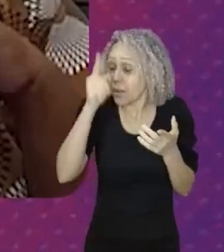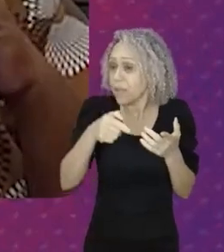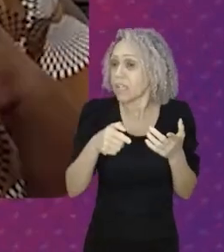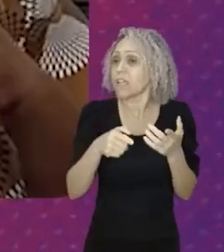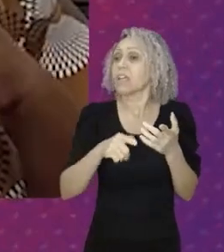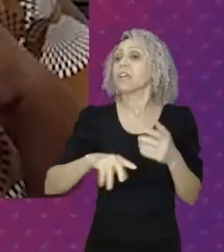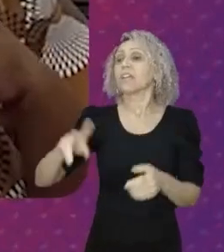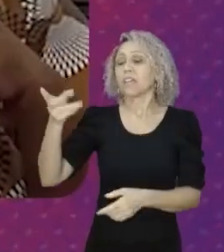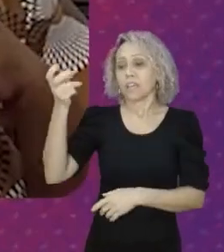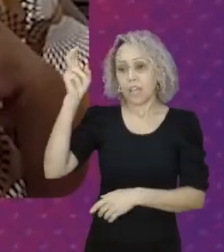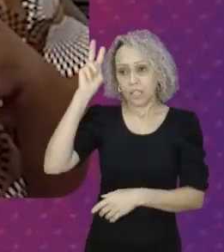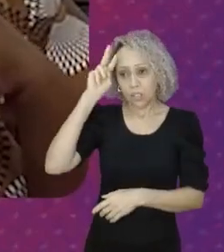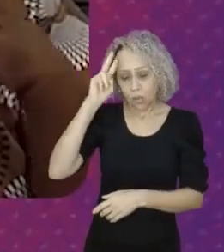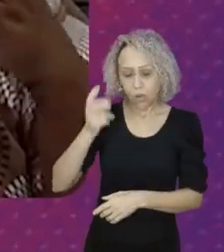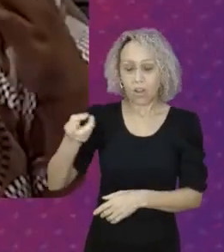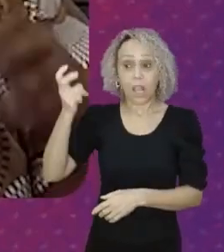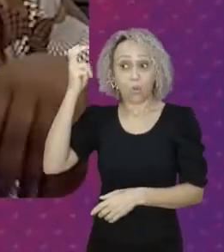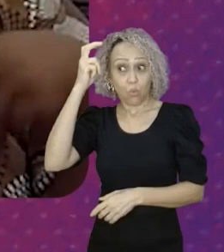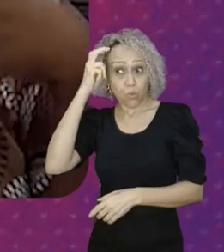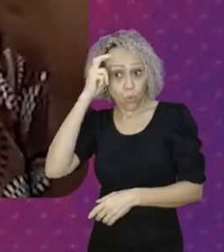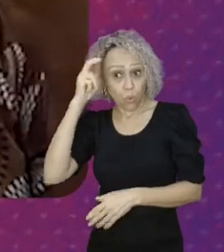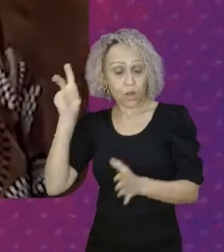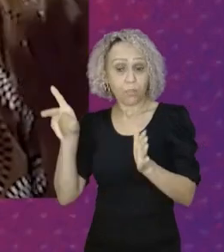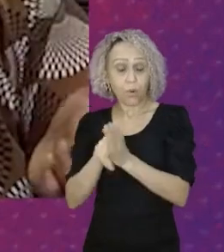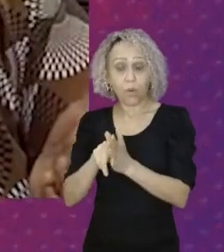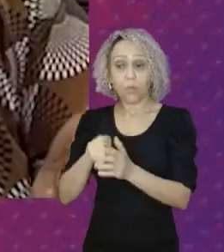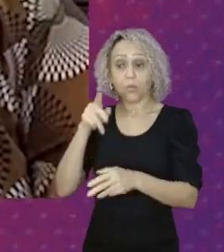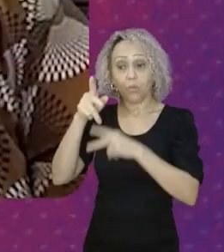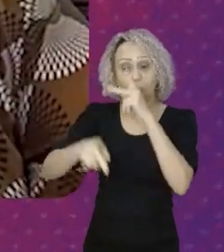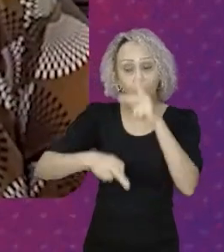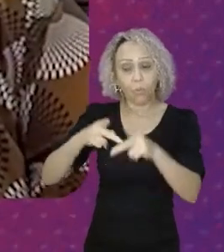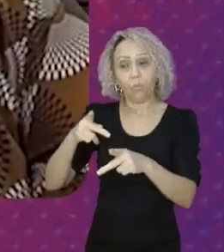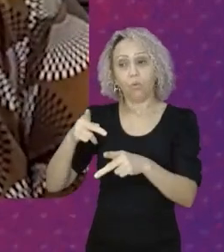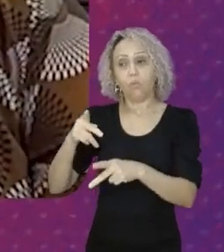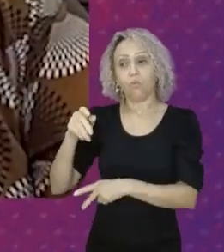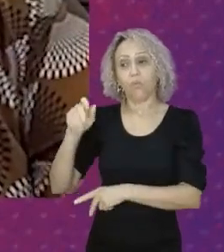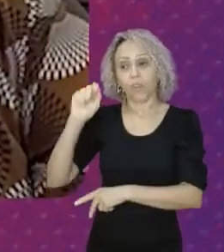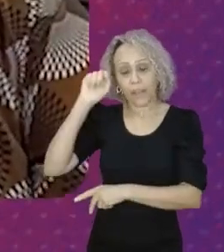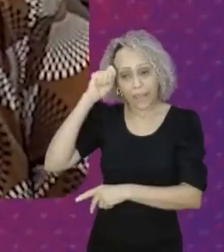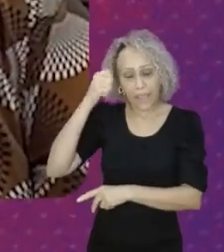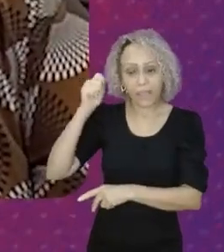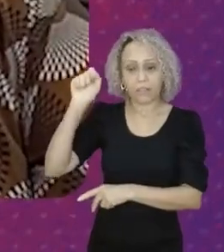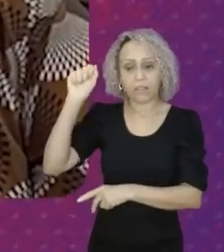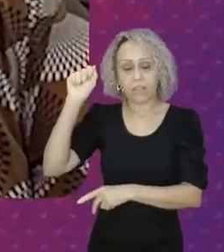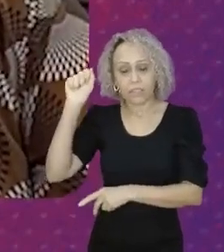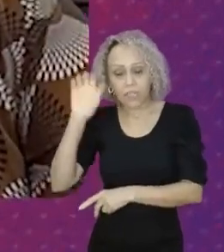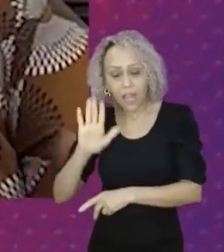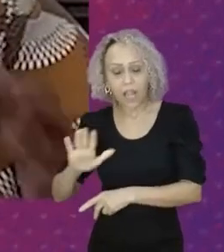do Conselho Nacional de Educação estabelecendo as diretrizes para o cumprimento da lei.